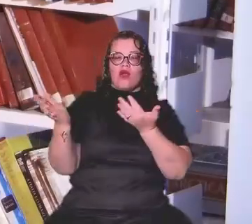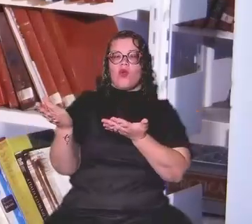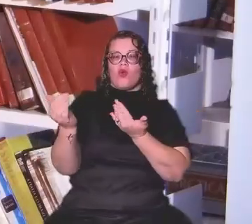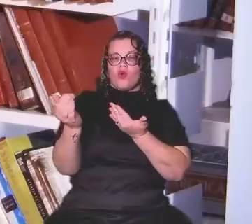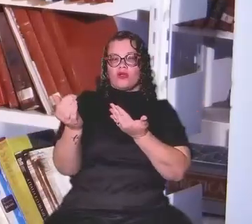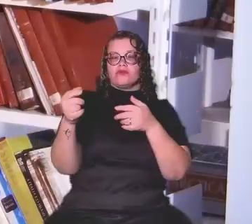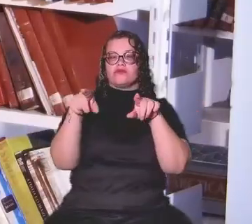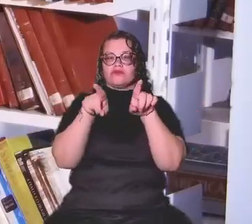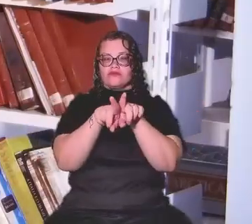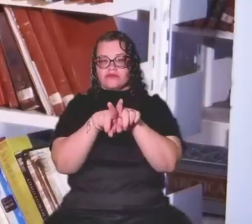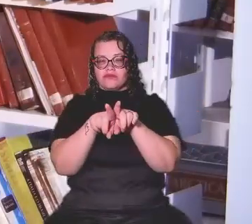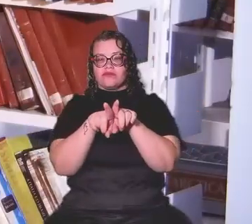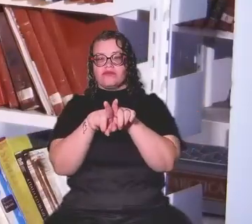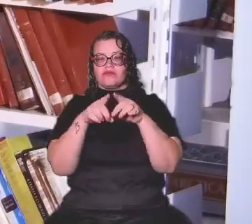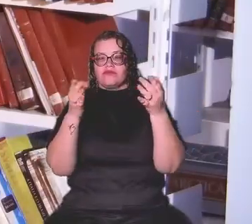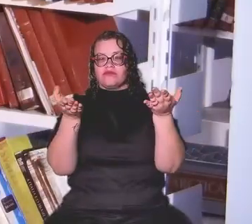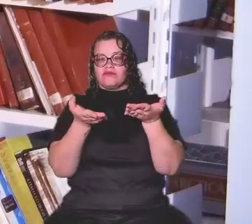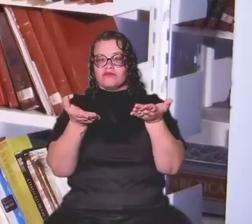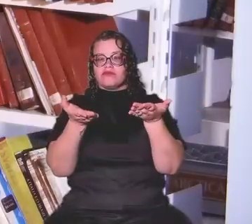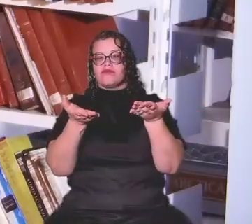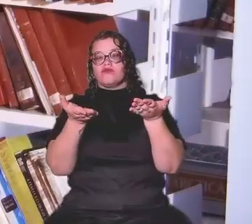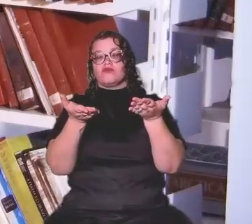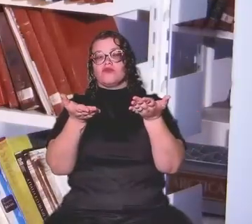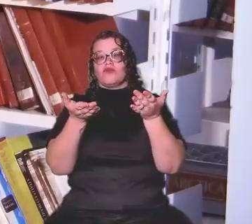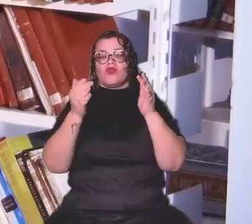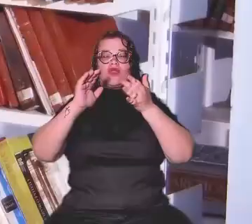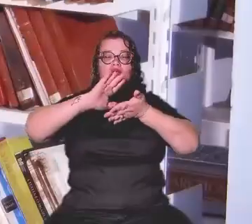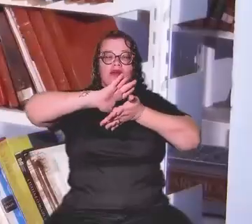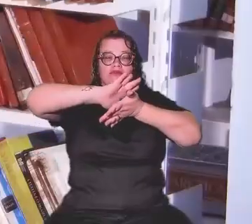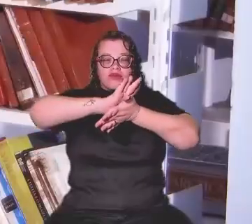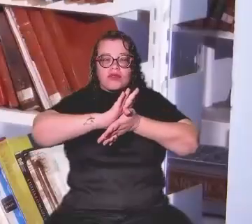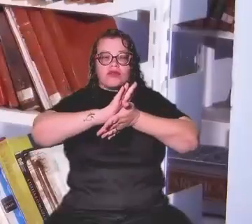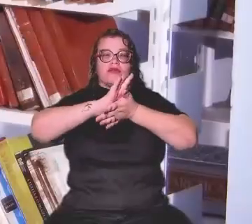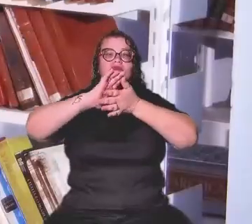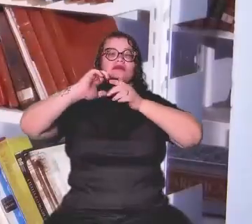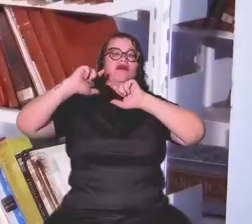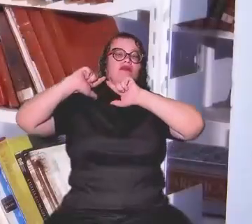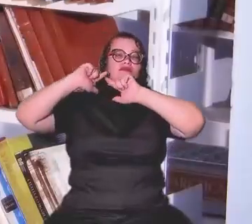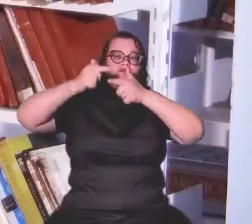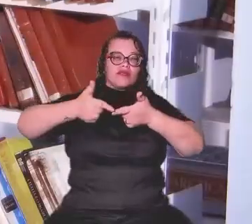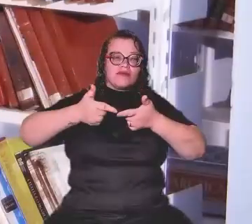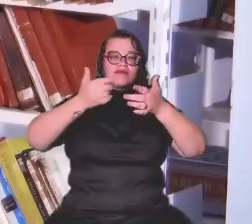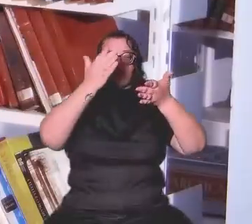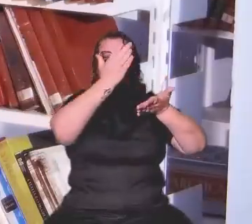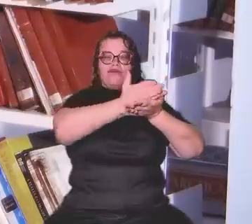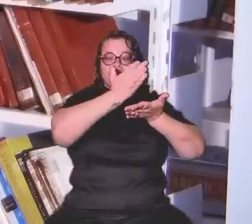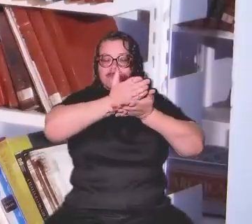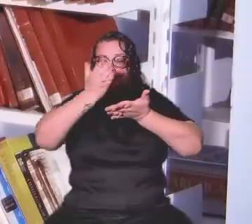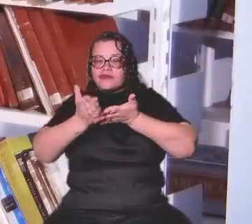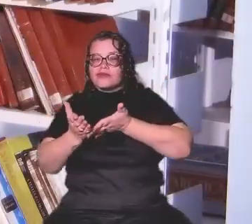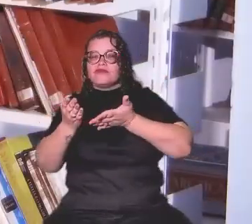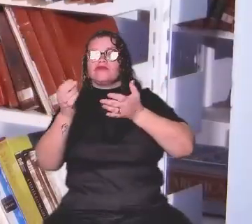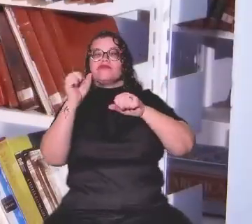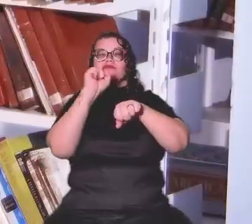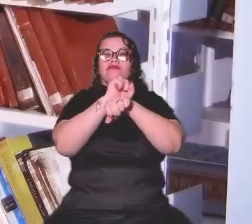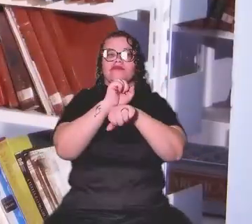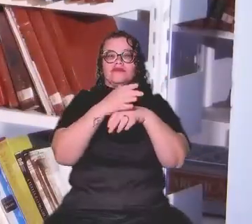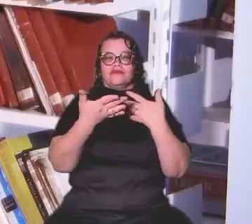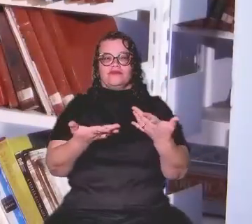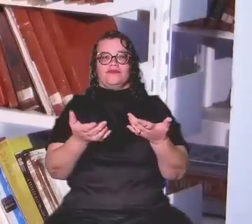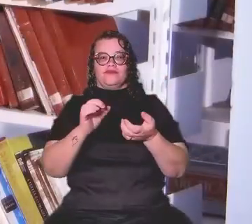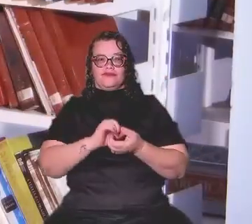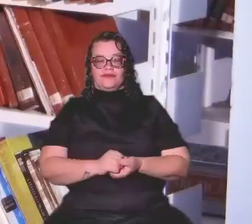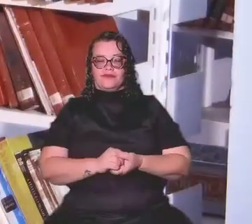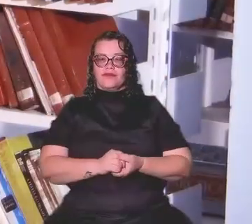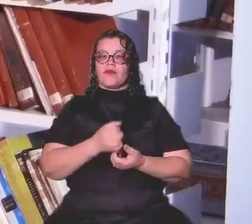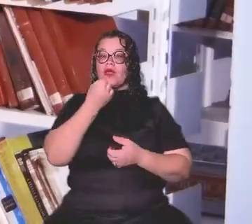aí sendo fragmentado ou compactado pelo passado e pelo presente. A